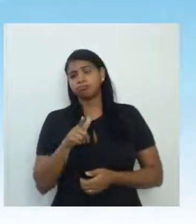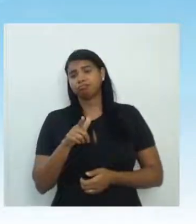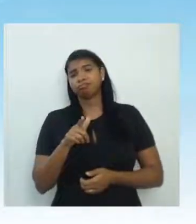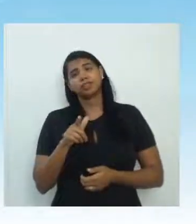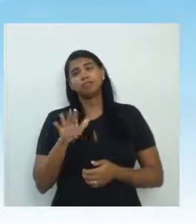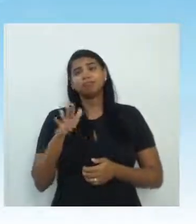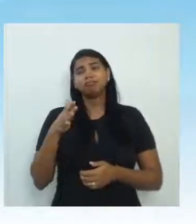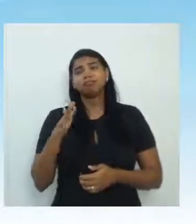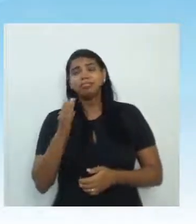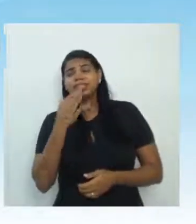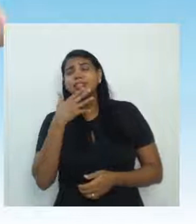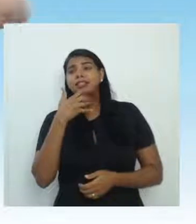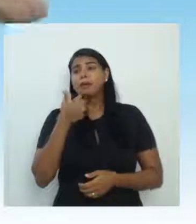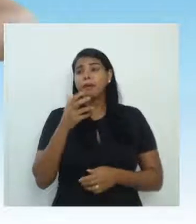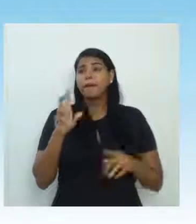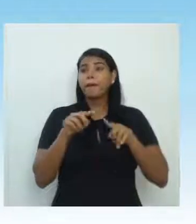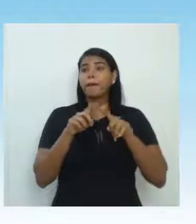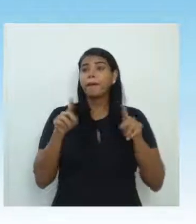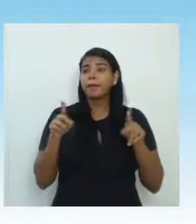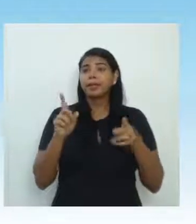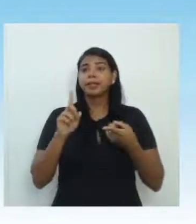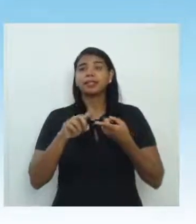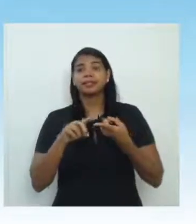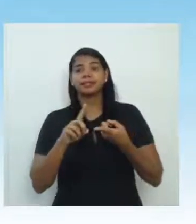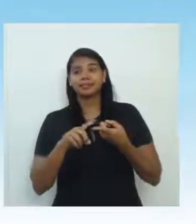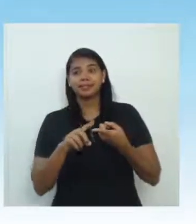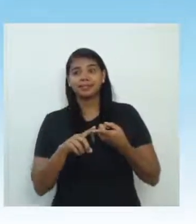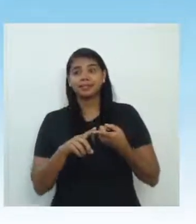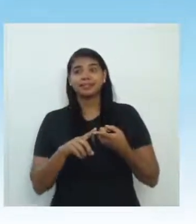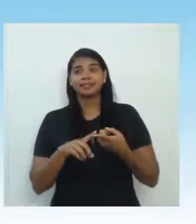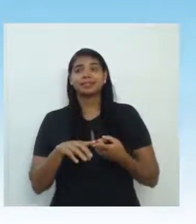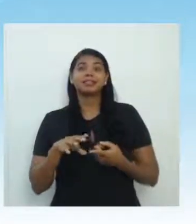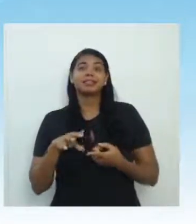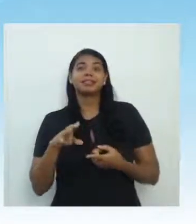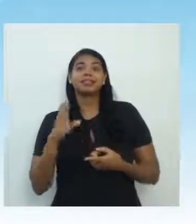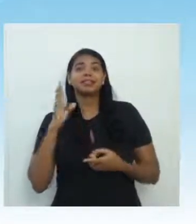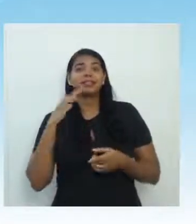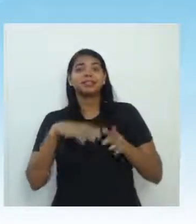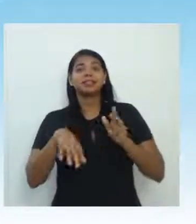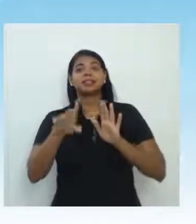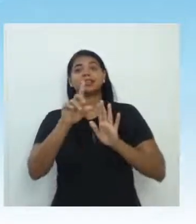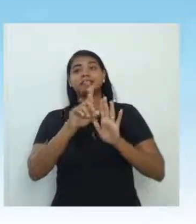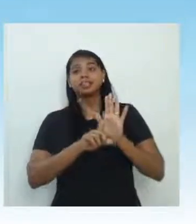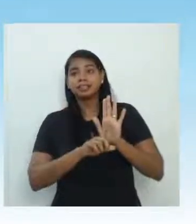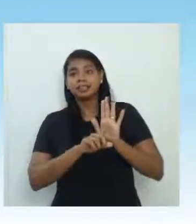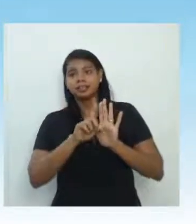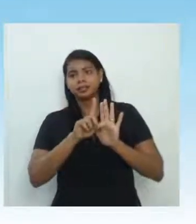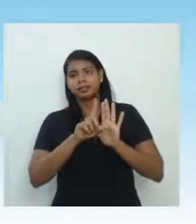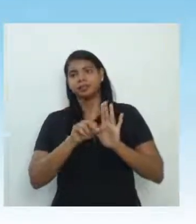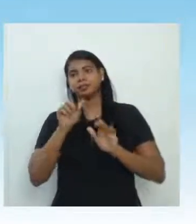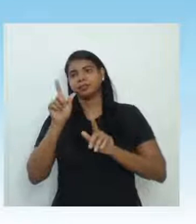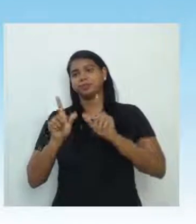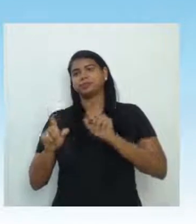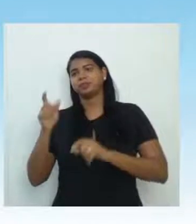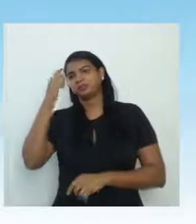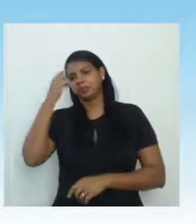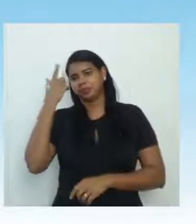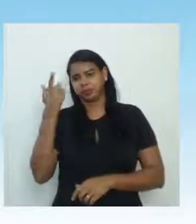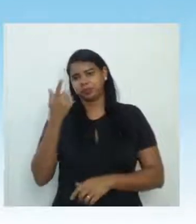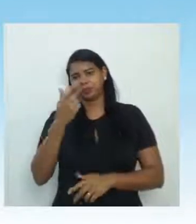Quer dizer, são bons, mas também legal de legalidade, não é de legislativo, ou seja, são